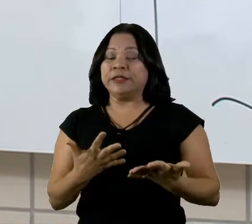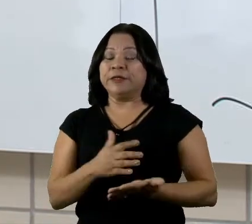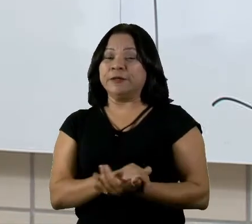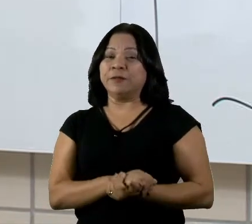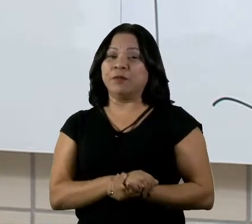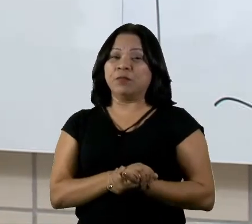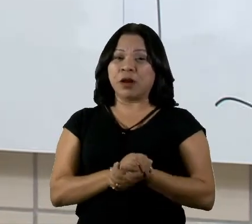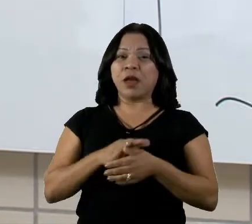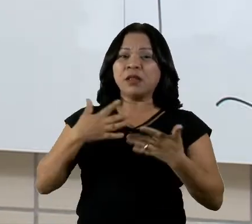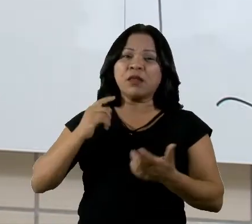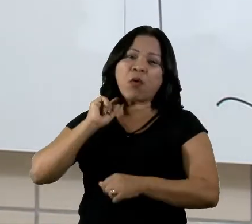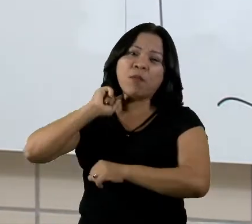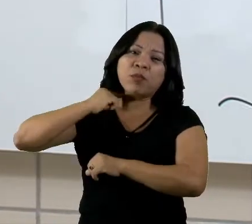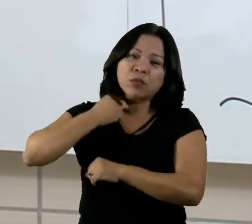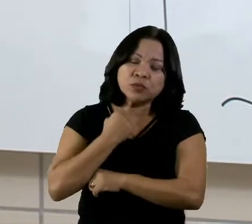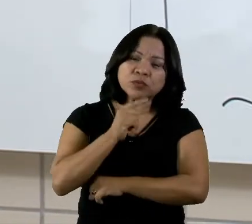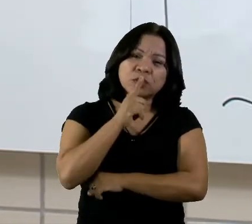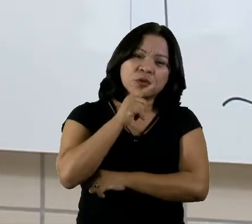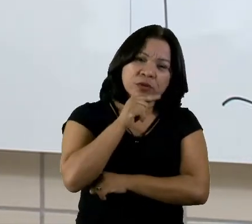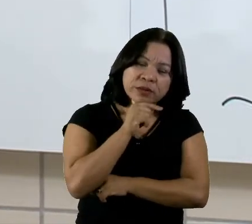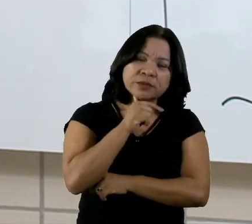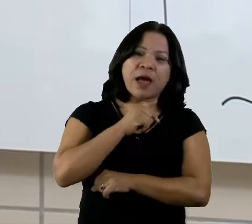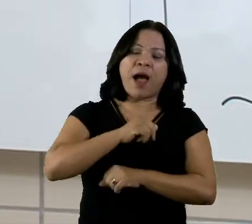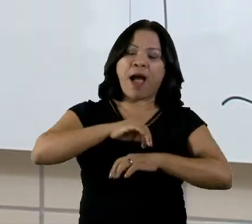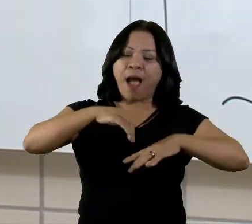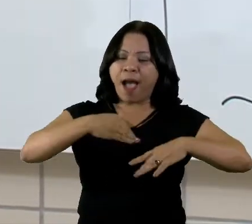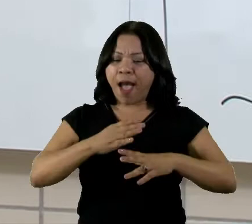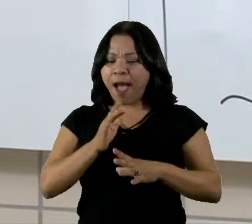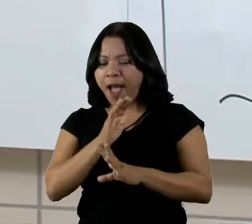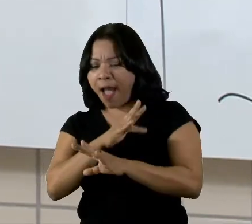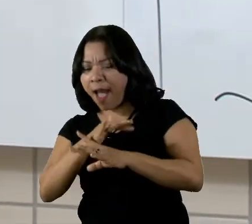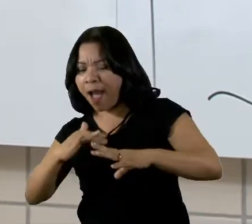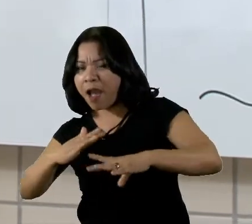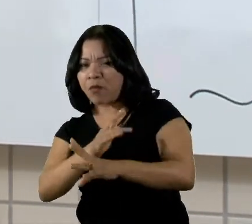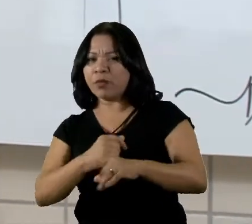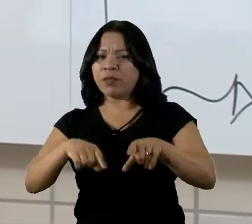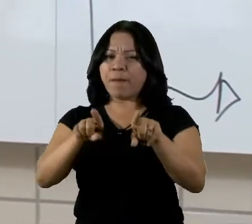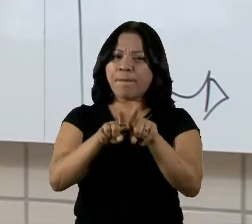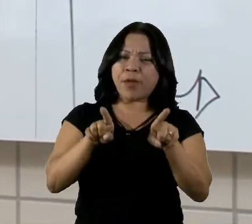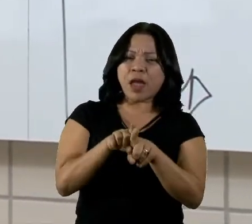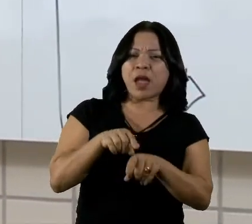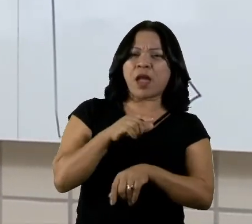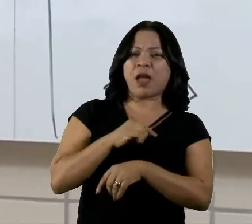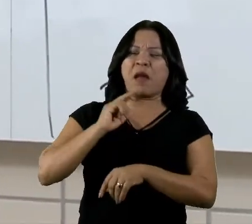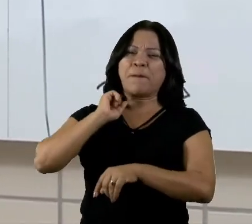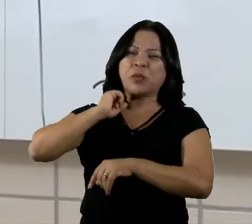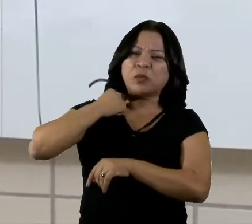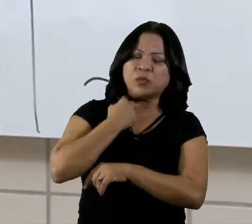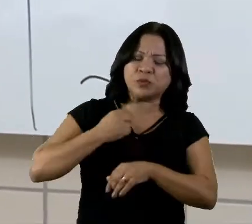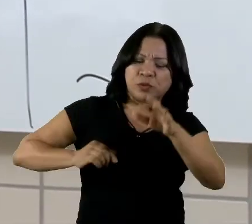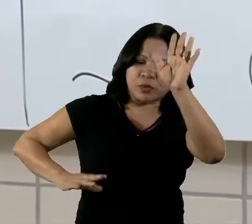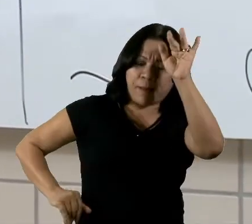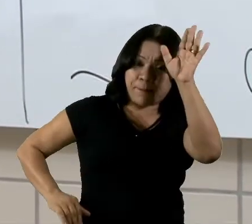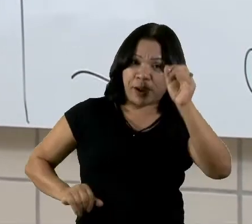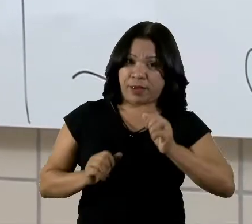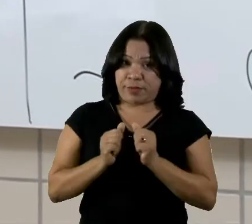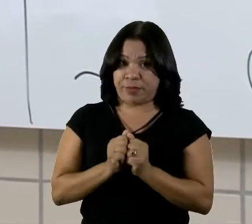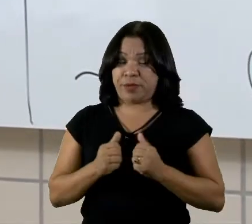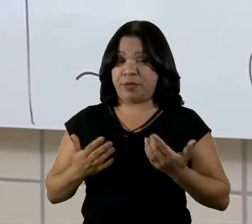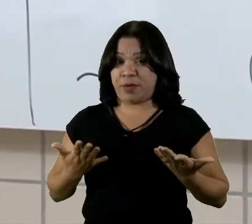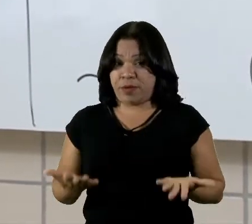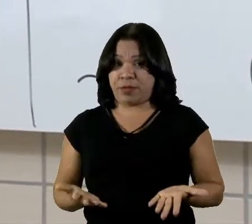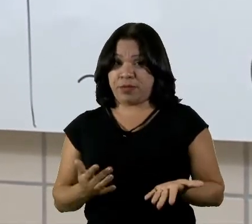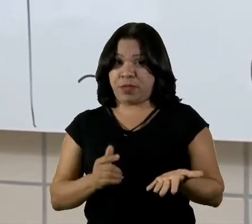águas, poluição das praias, certo? Então, os temas aí, os